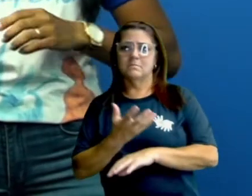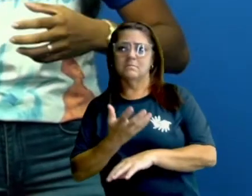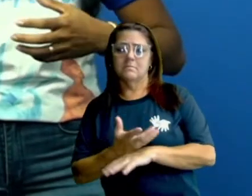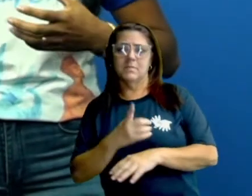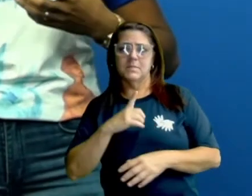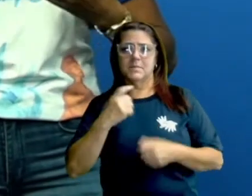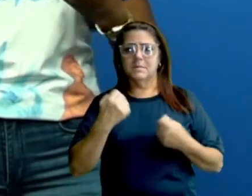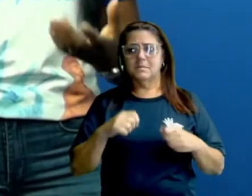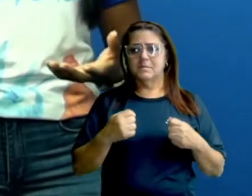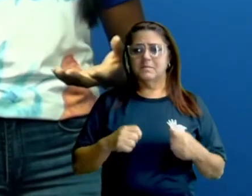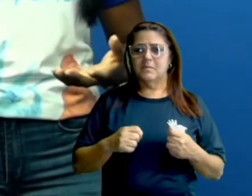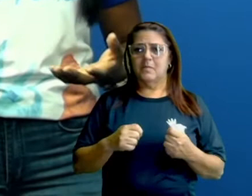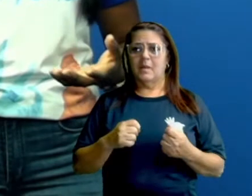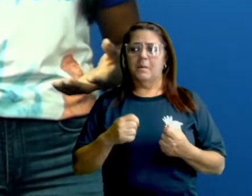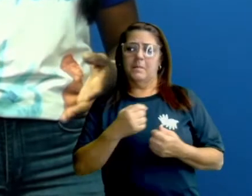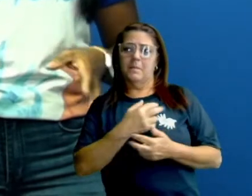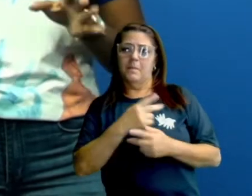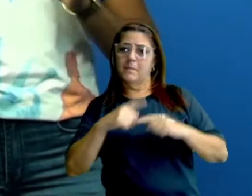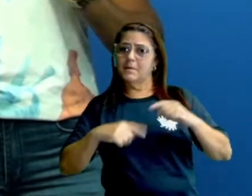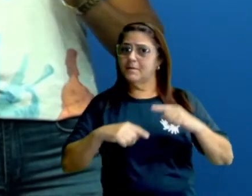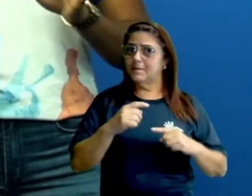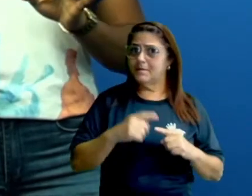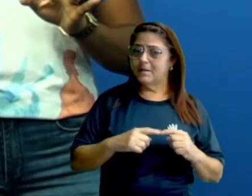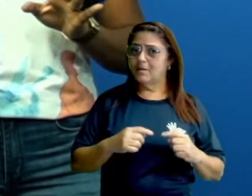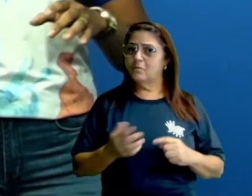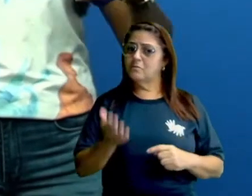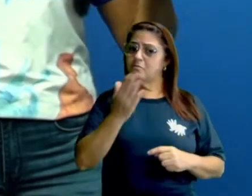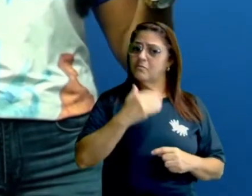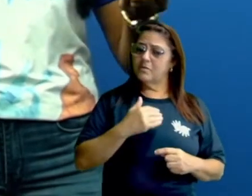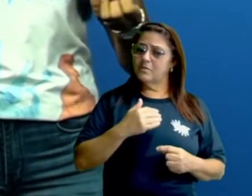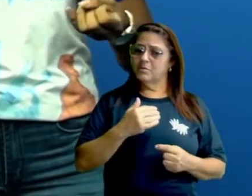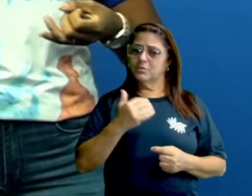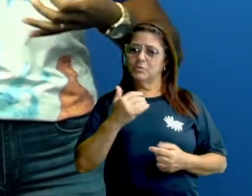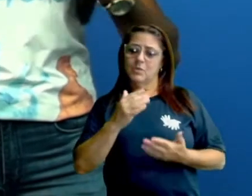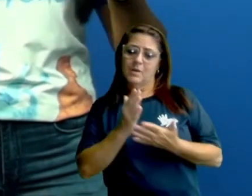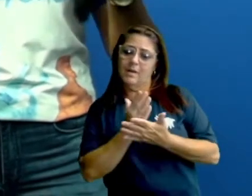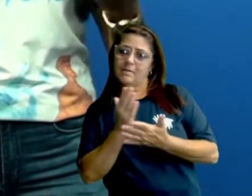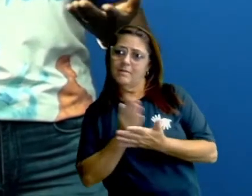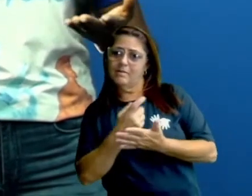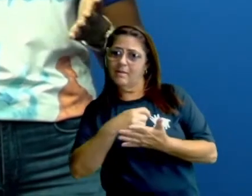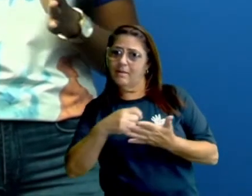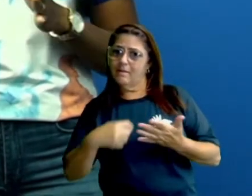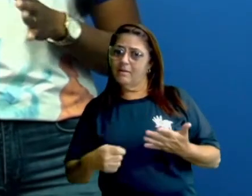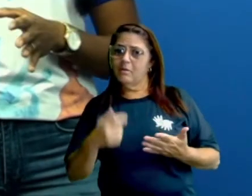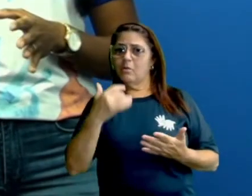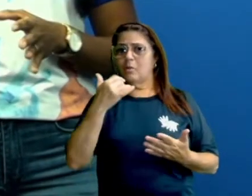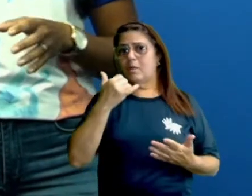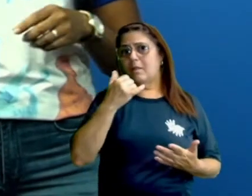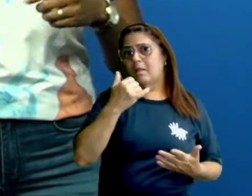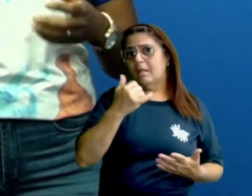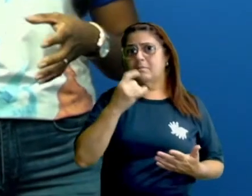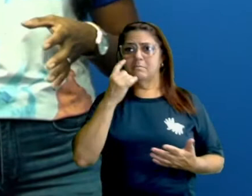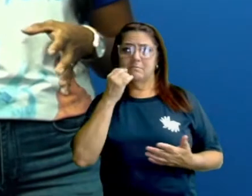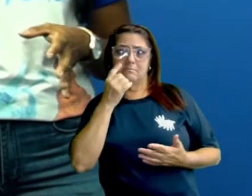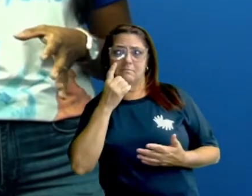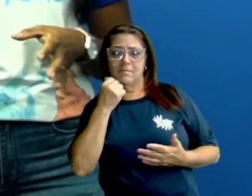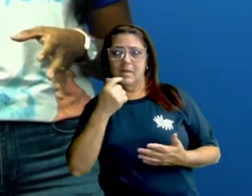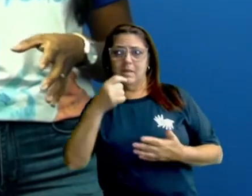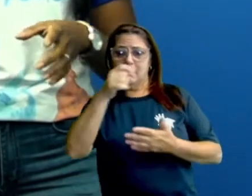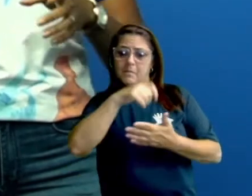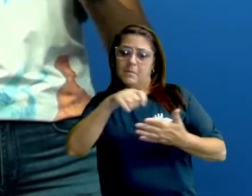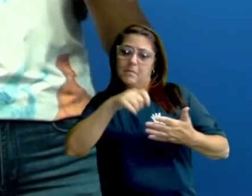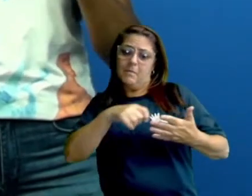ter em mão sempre alguns materiais. Então, vamos pegar o nosso caderno, nosso lápis ou nossa caneta para fazer